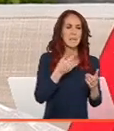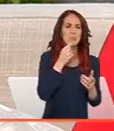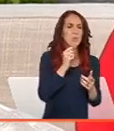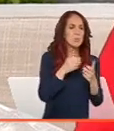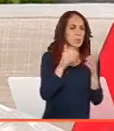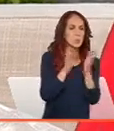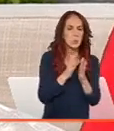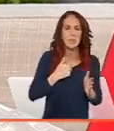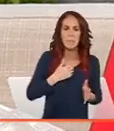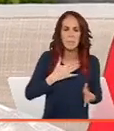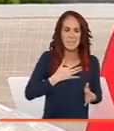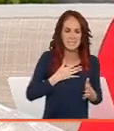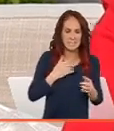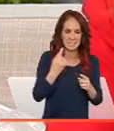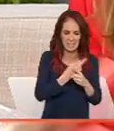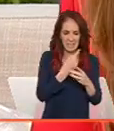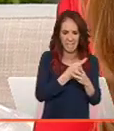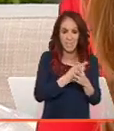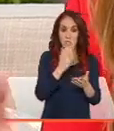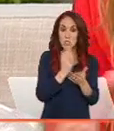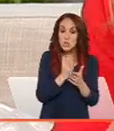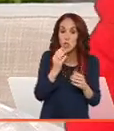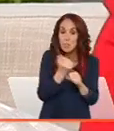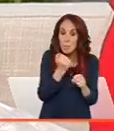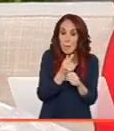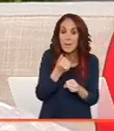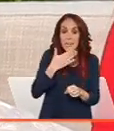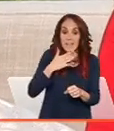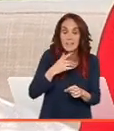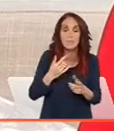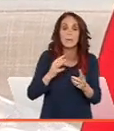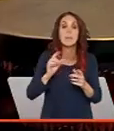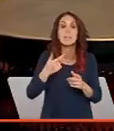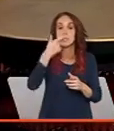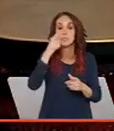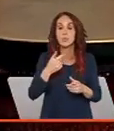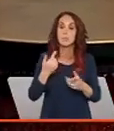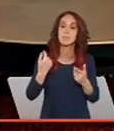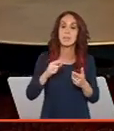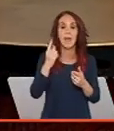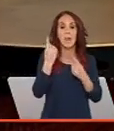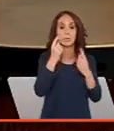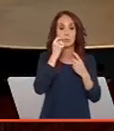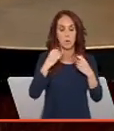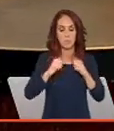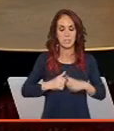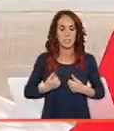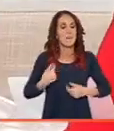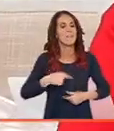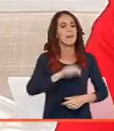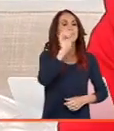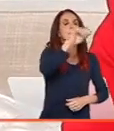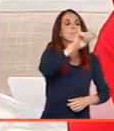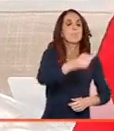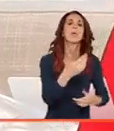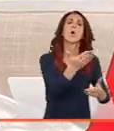a Elfest, são empresas que fazem só isto, que é as cobranças. E que depois algumas delas telefonam para o vizinho, telefonam